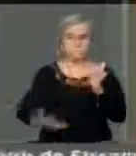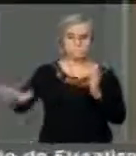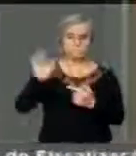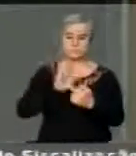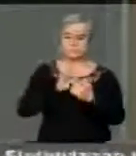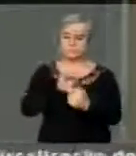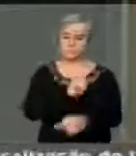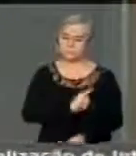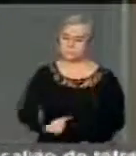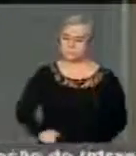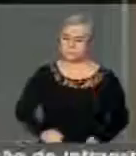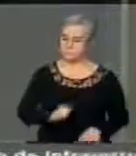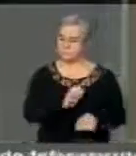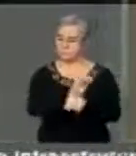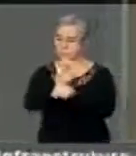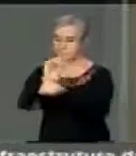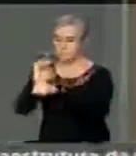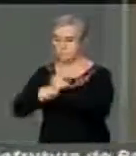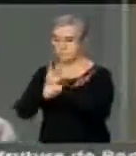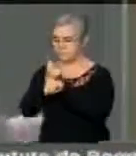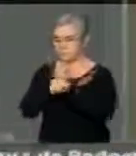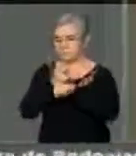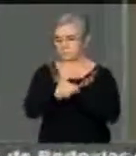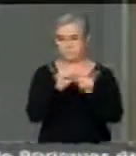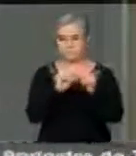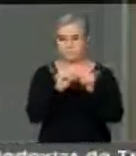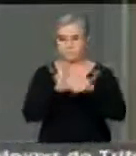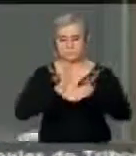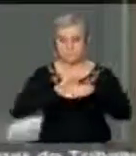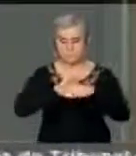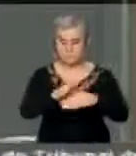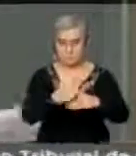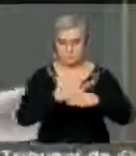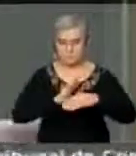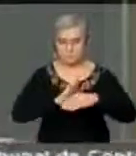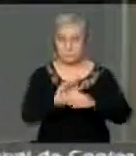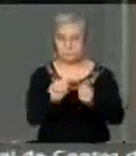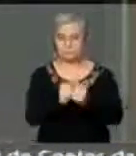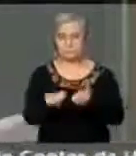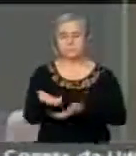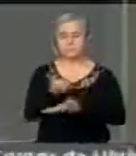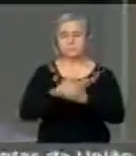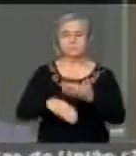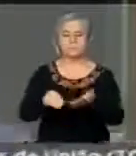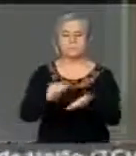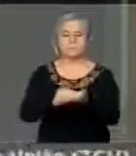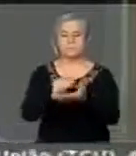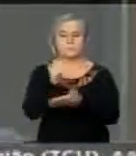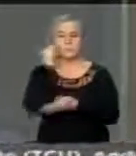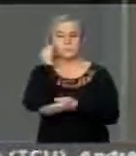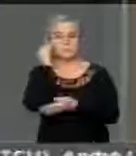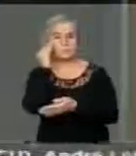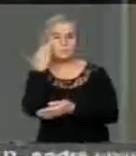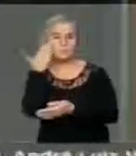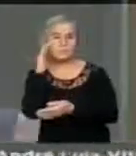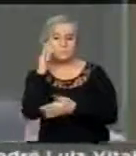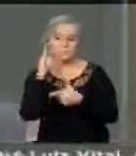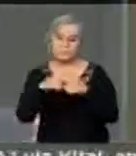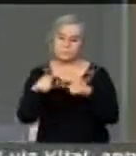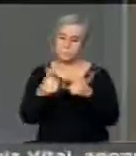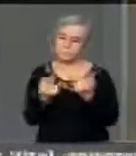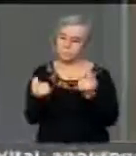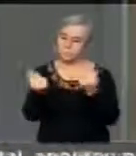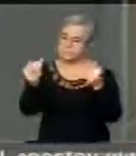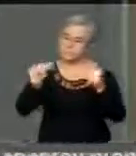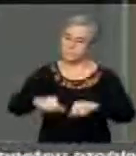governos estaduais têm procurado fazer de forma solidária uma gestão a entender a crise que hoje o país vive e que a